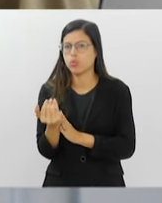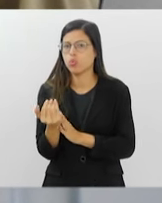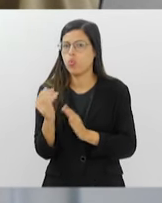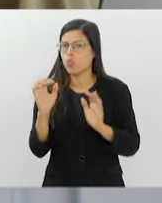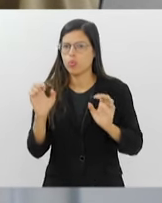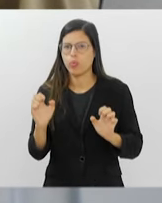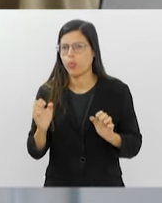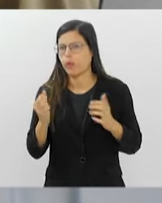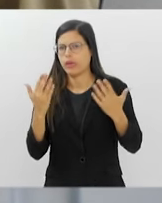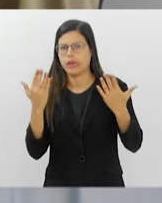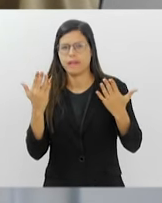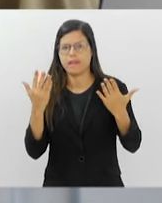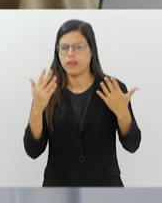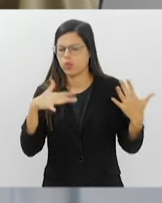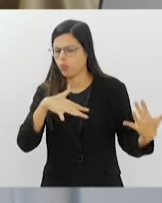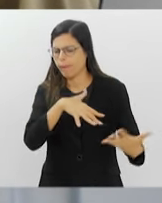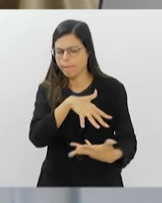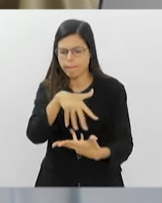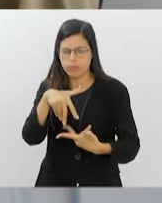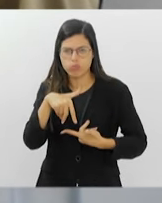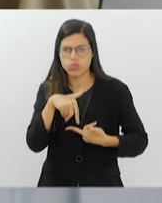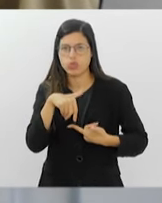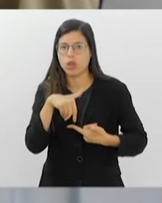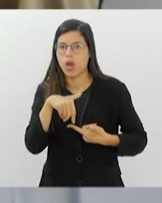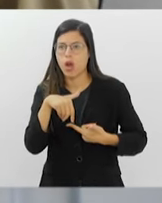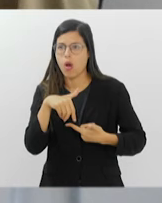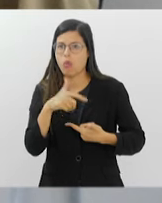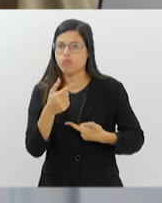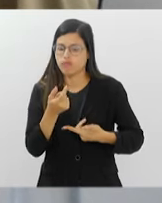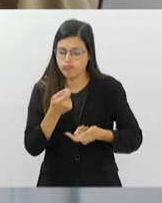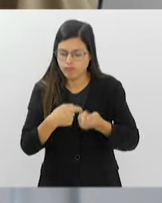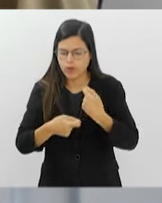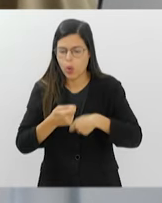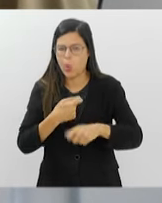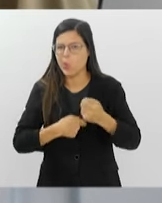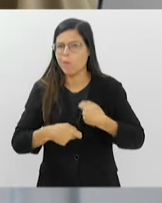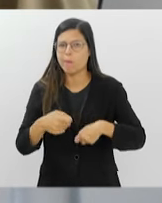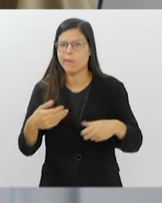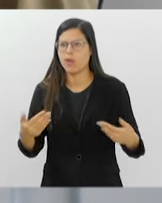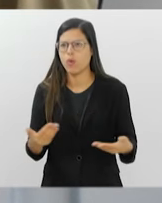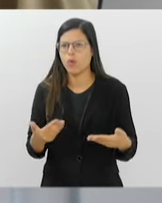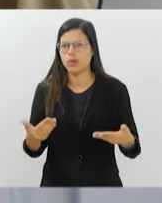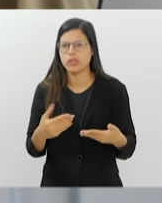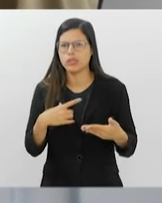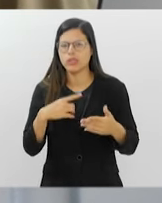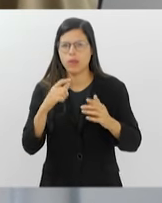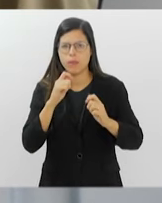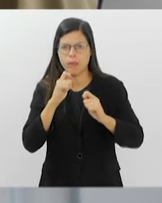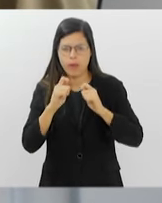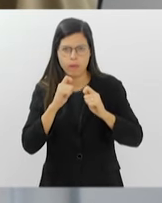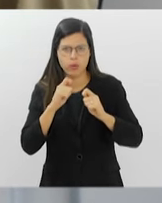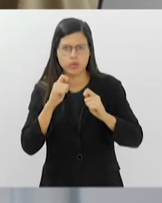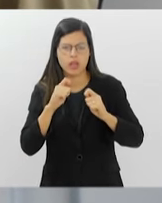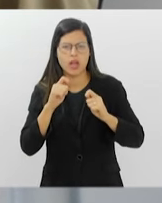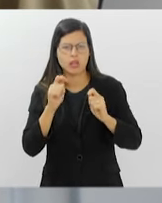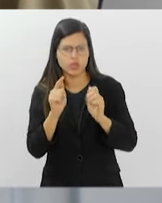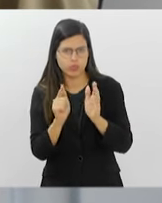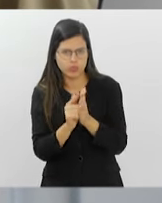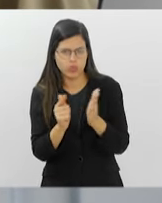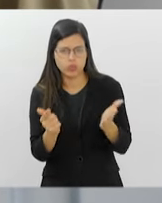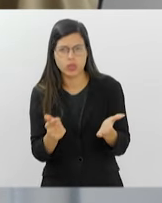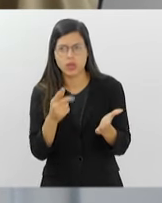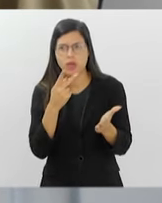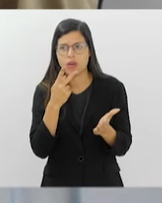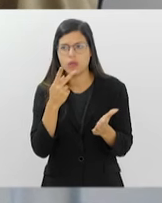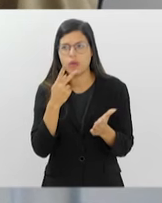evento internacional que movimenta a economia hoje tem uma reportagem no Globo dizendo chega a r bilhão